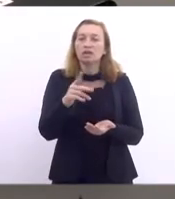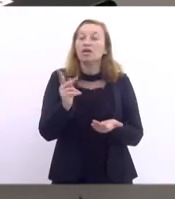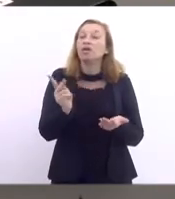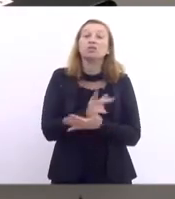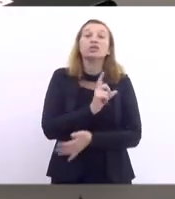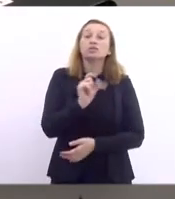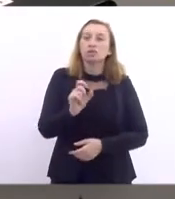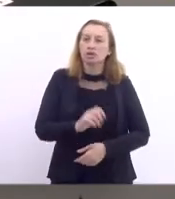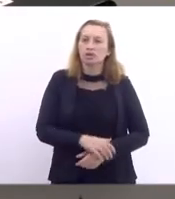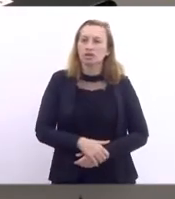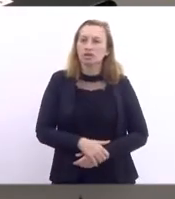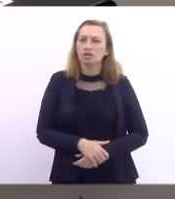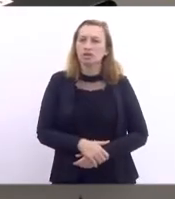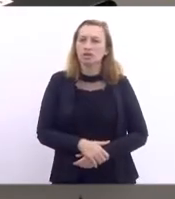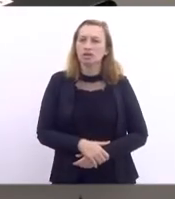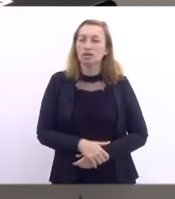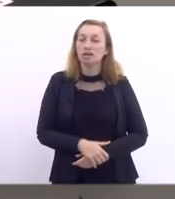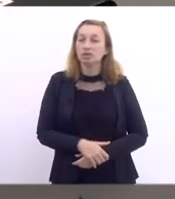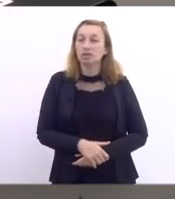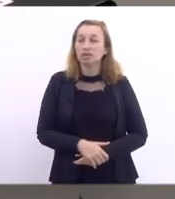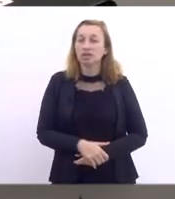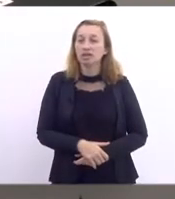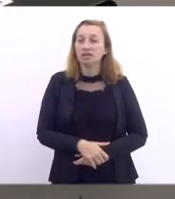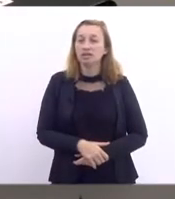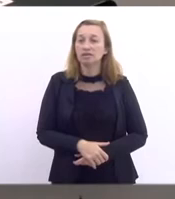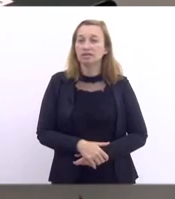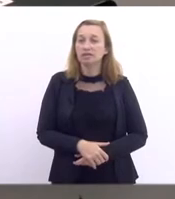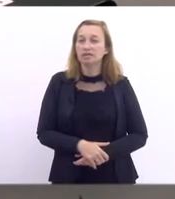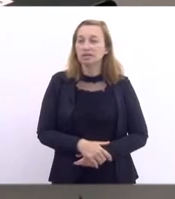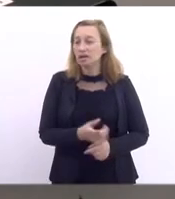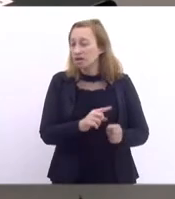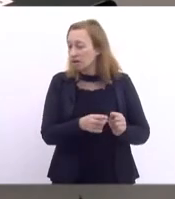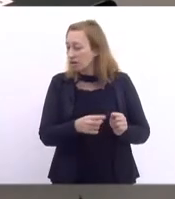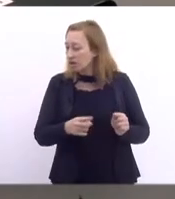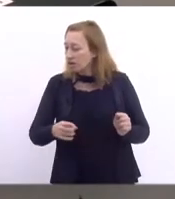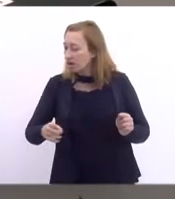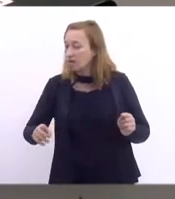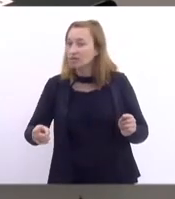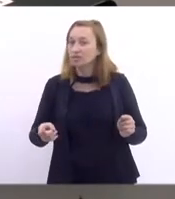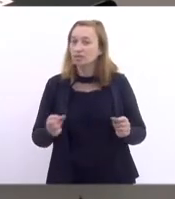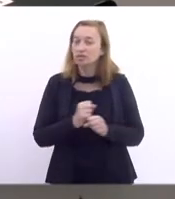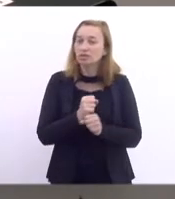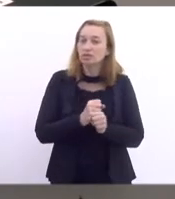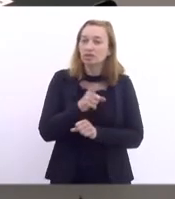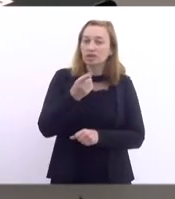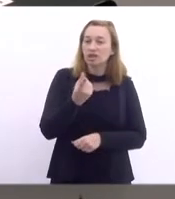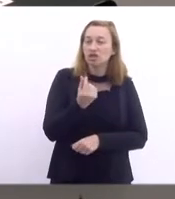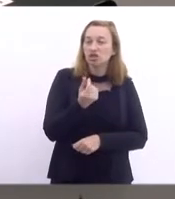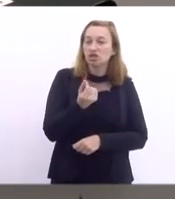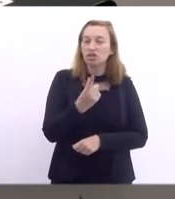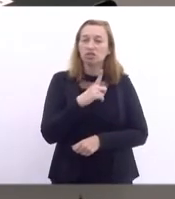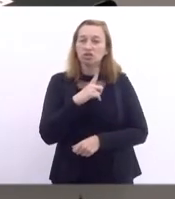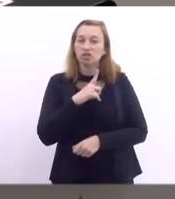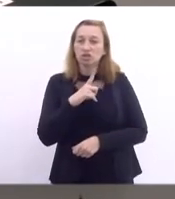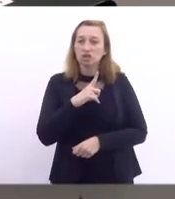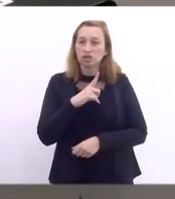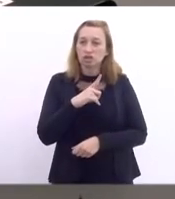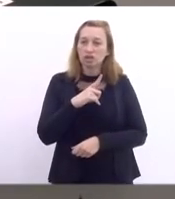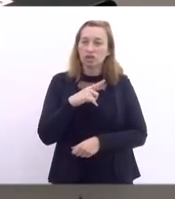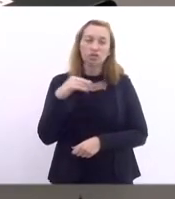acontece é você ao longo do ano naquela época você tava com dinheiro do tesouro